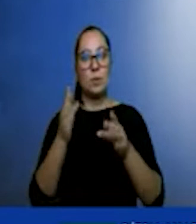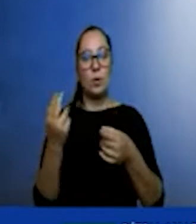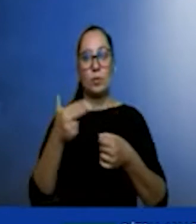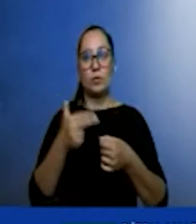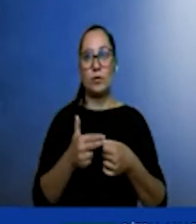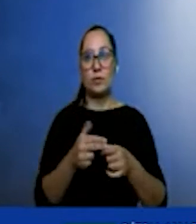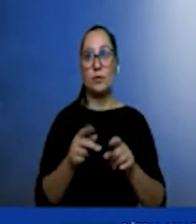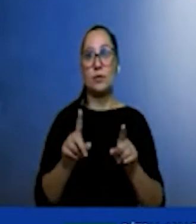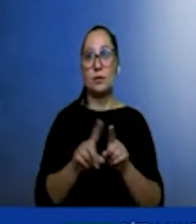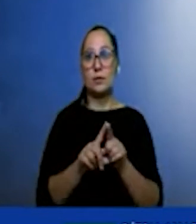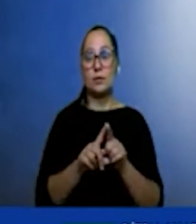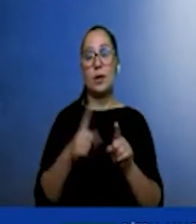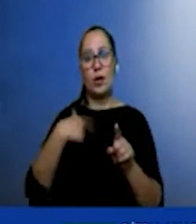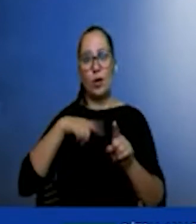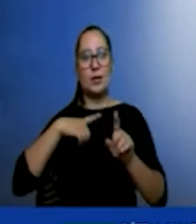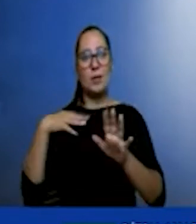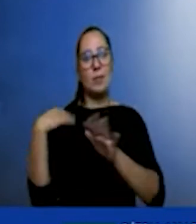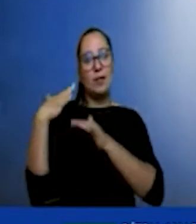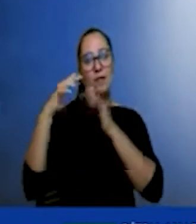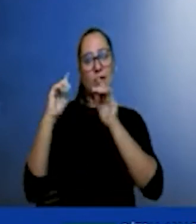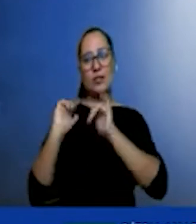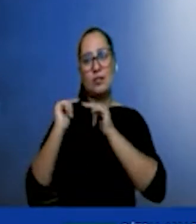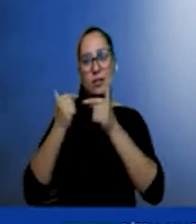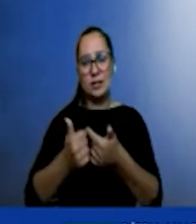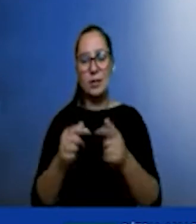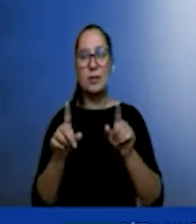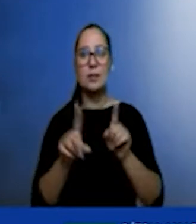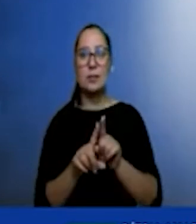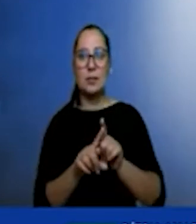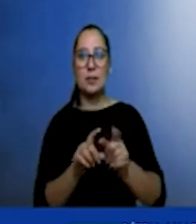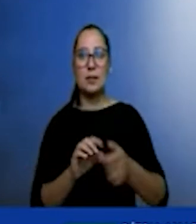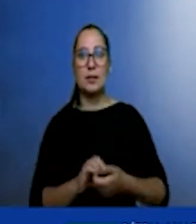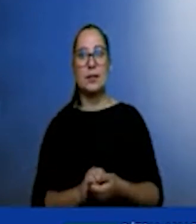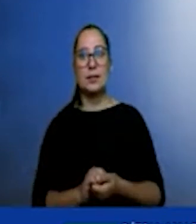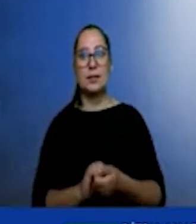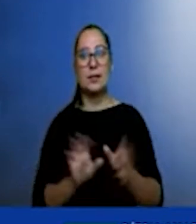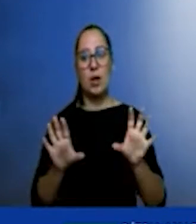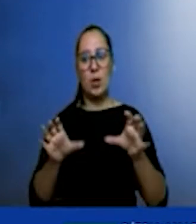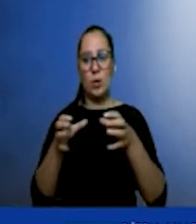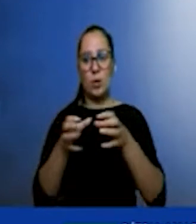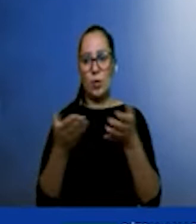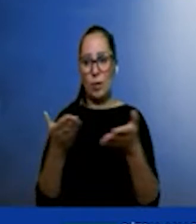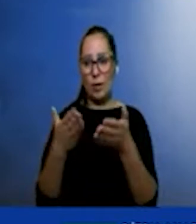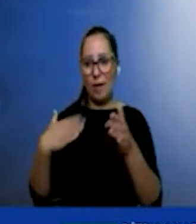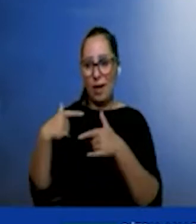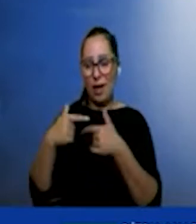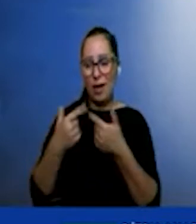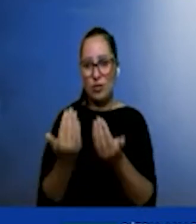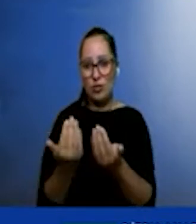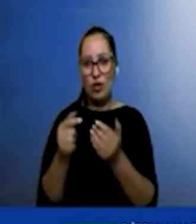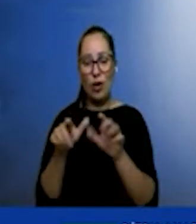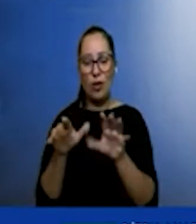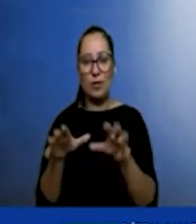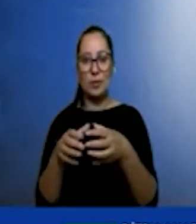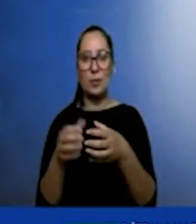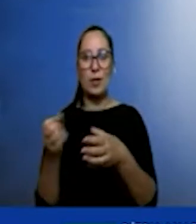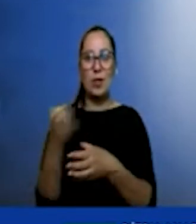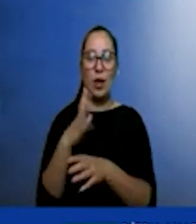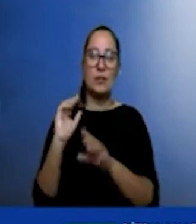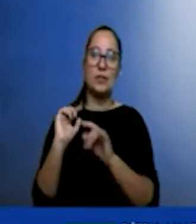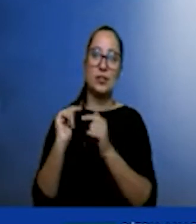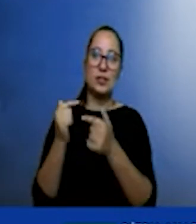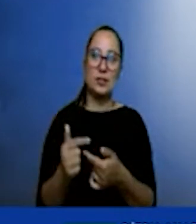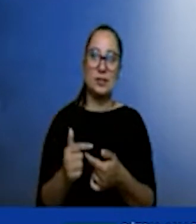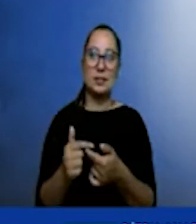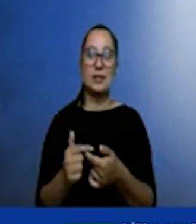tem uma evolução geracional, exato, também, né? Exato, porque exato. A turma que está saindo de fábrica agora, né, as novas gerações,